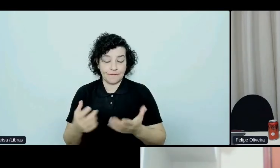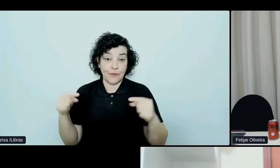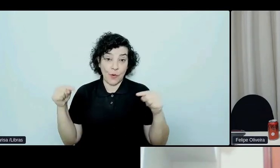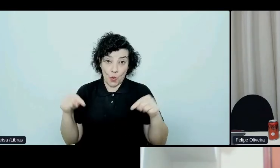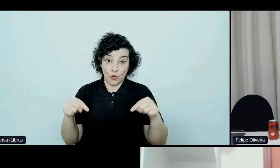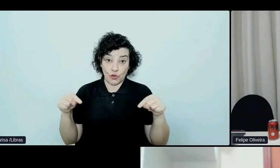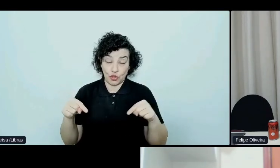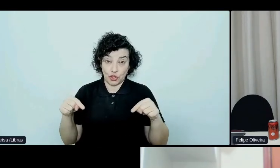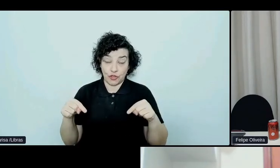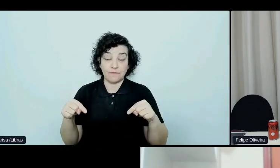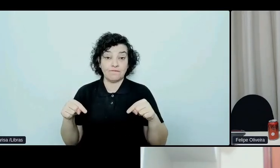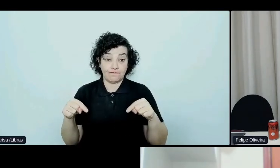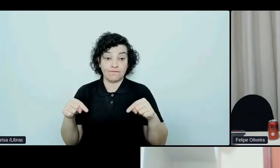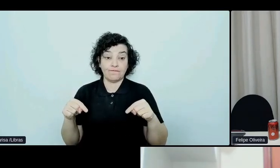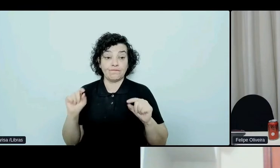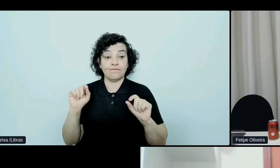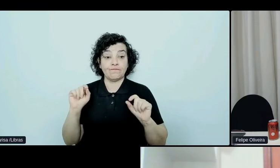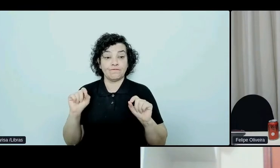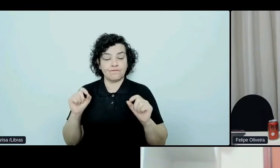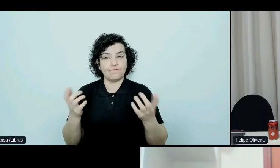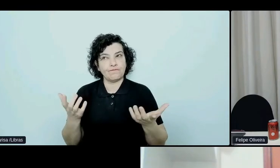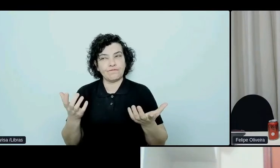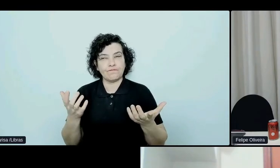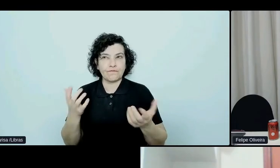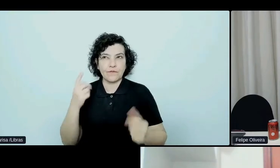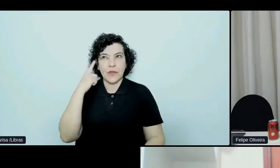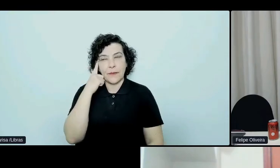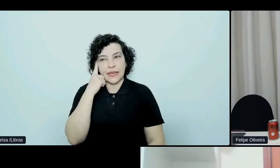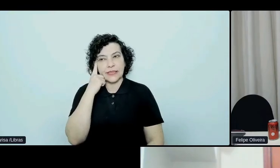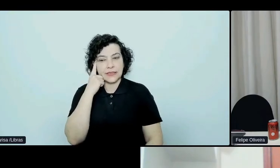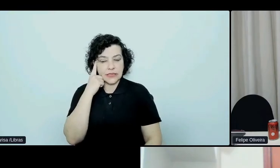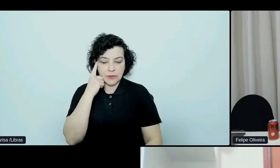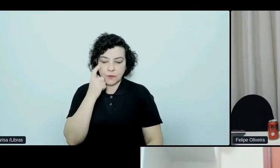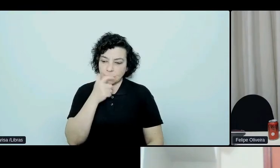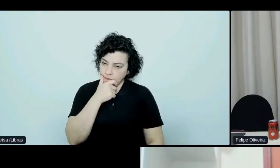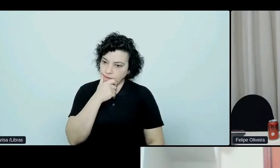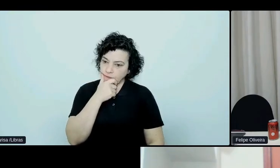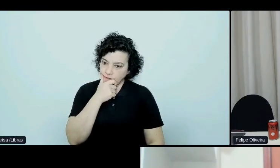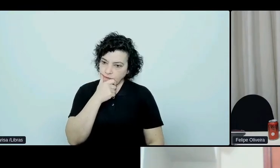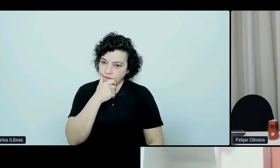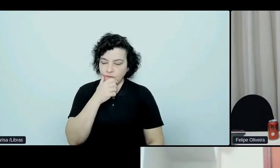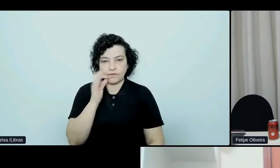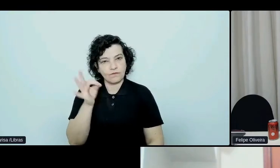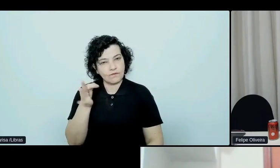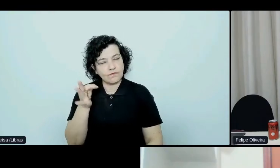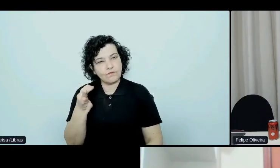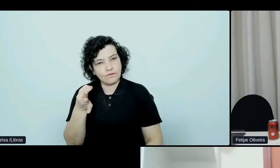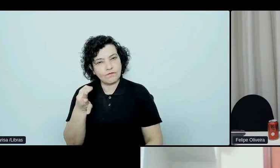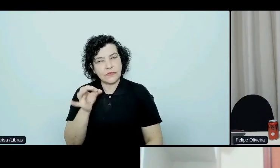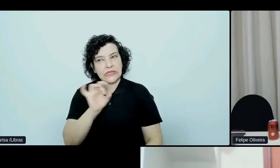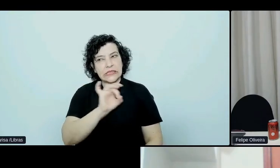pensar em todo mundo, incluir todas as pessoas, e pensando isso dentro de uma empresa também.